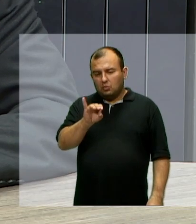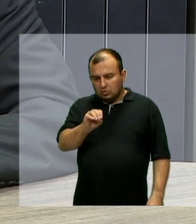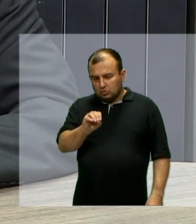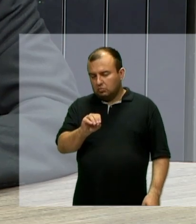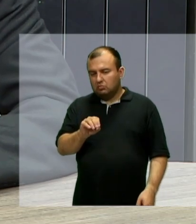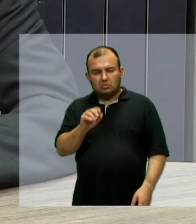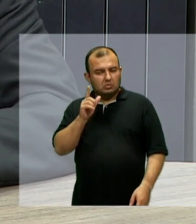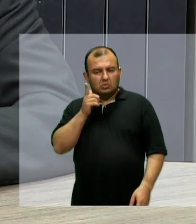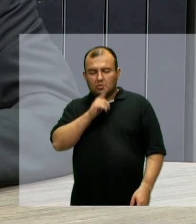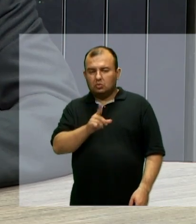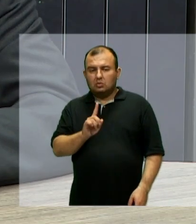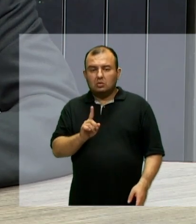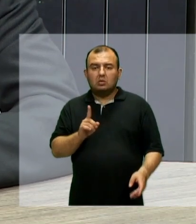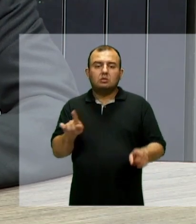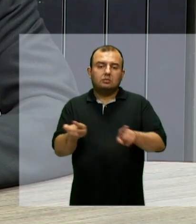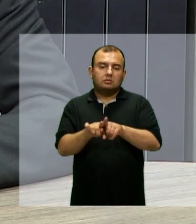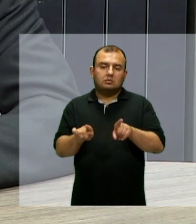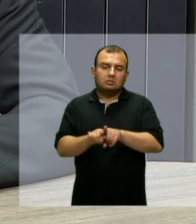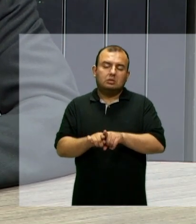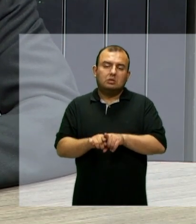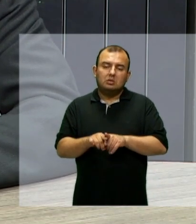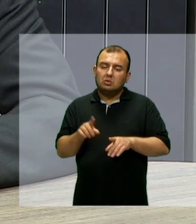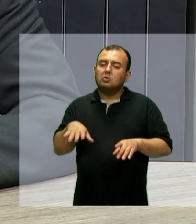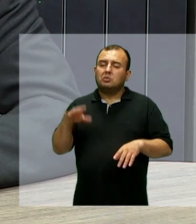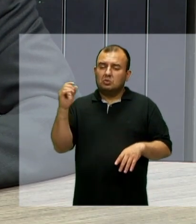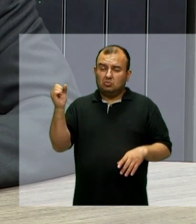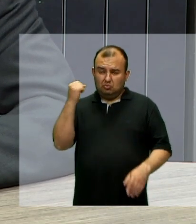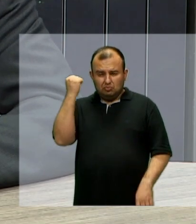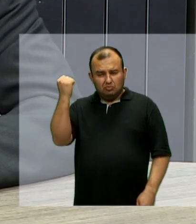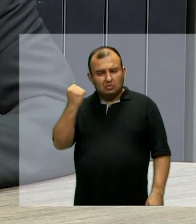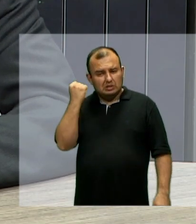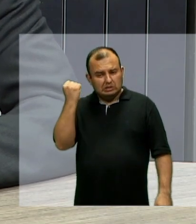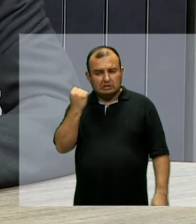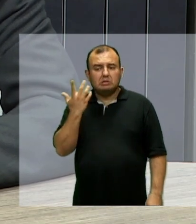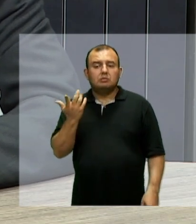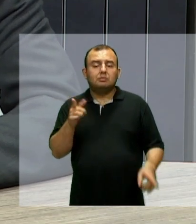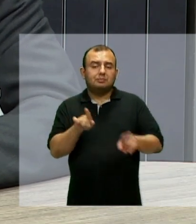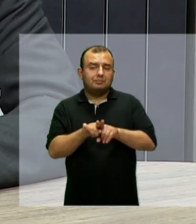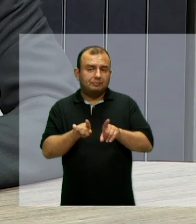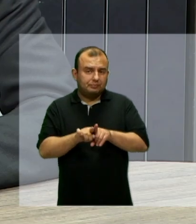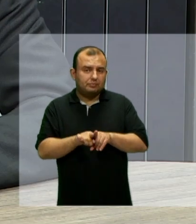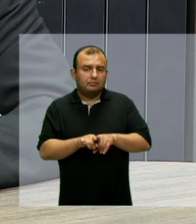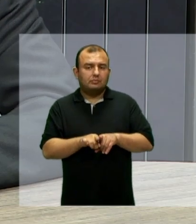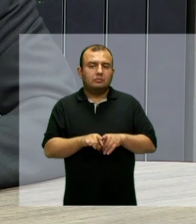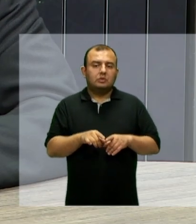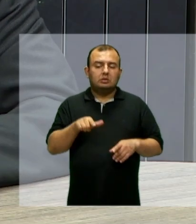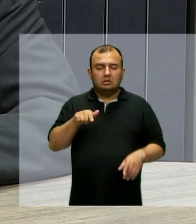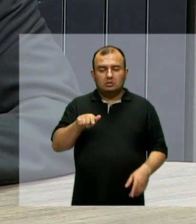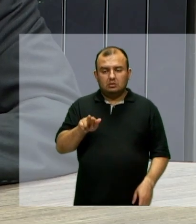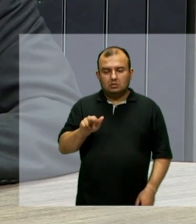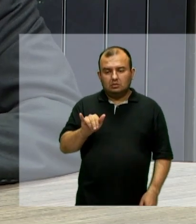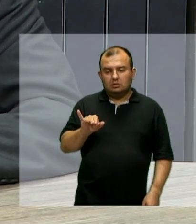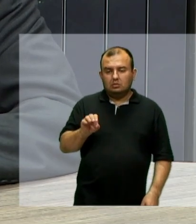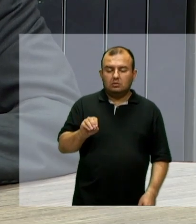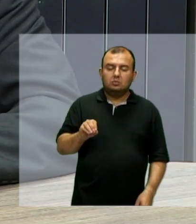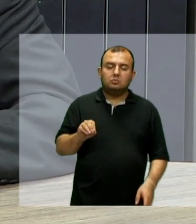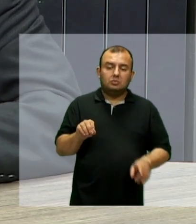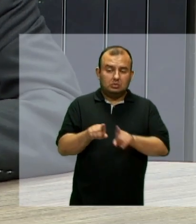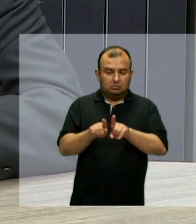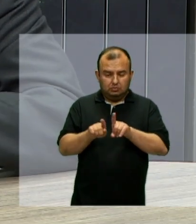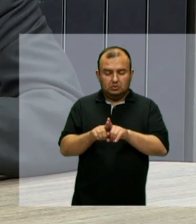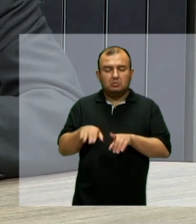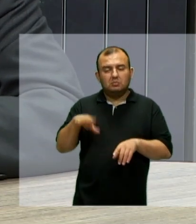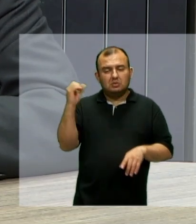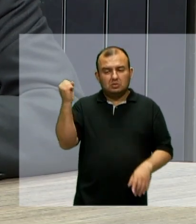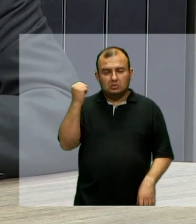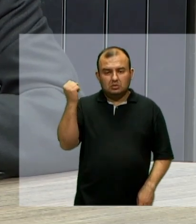imunobiológica, etc. Então, eles costumam, às vezes, ser mais agressivos. E a gente também é mais agressivo na quimioterapia, né? Mas